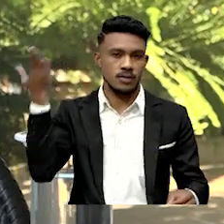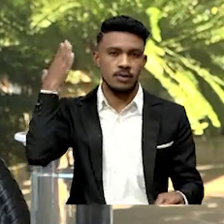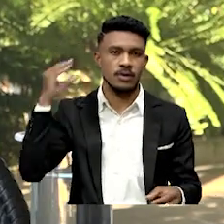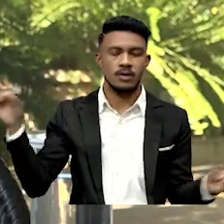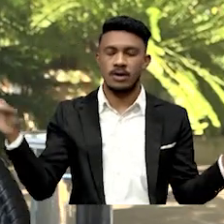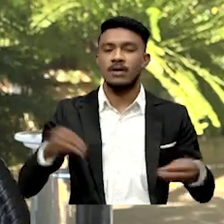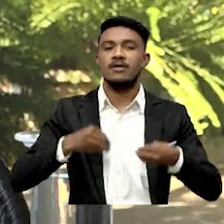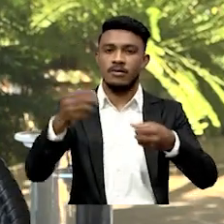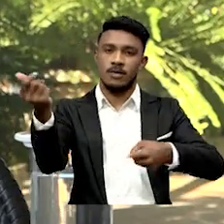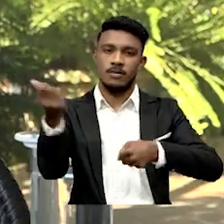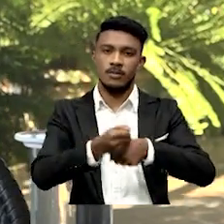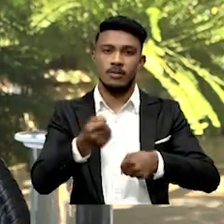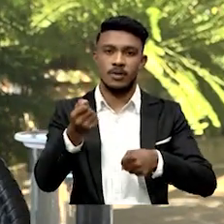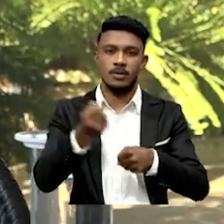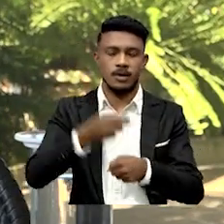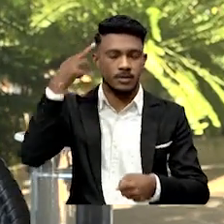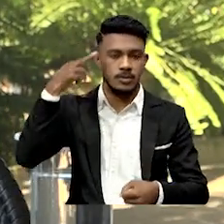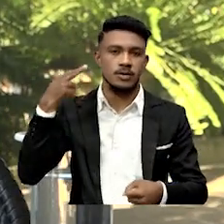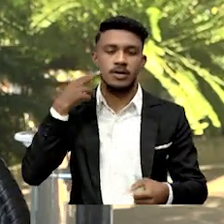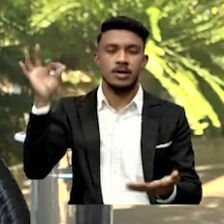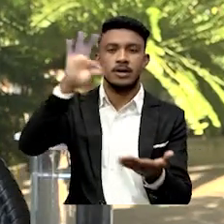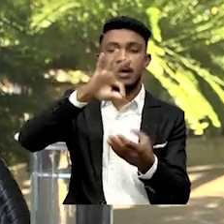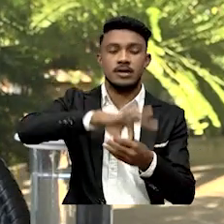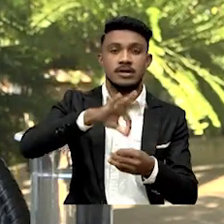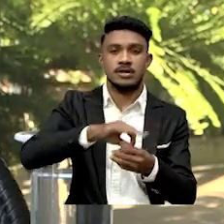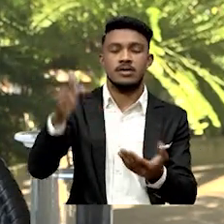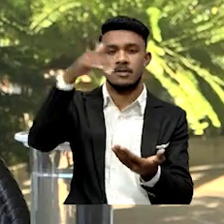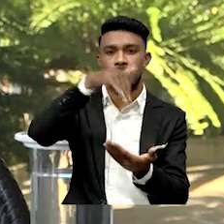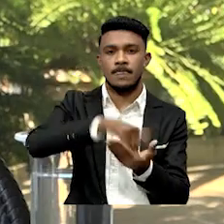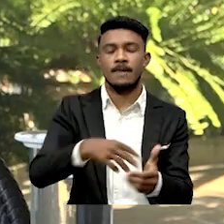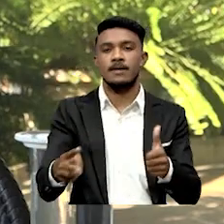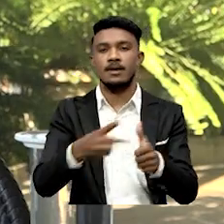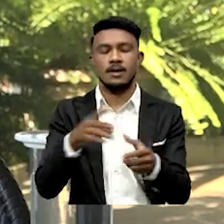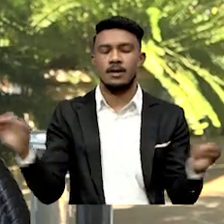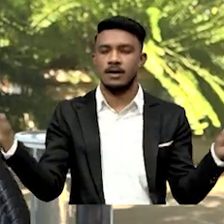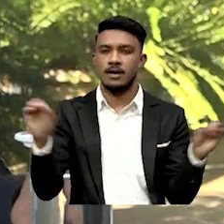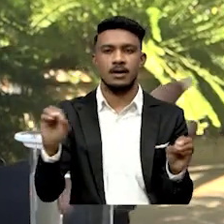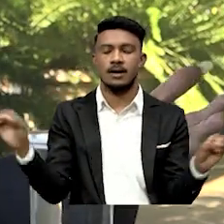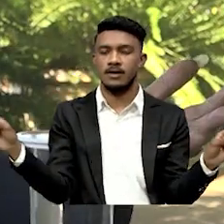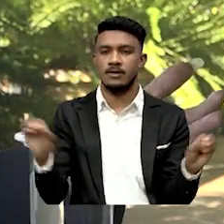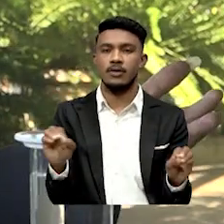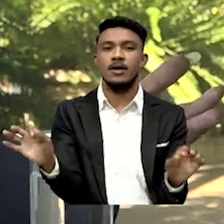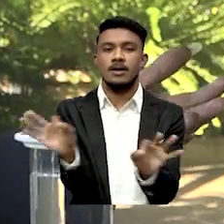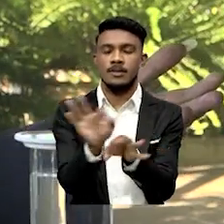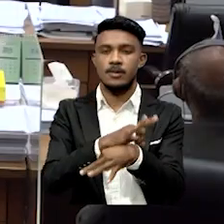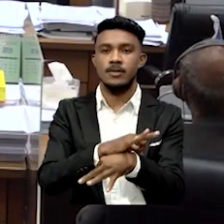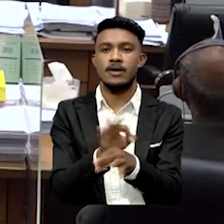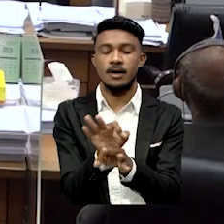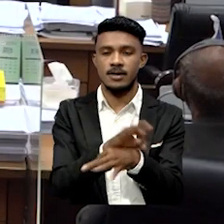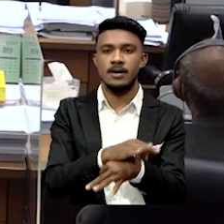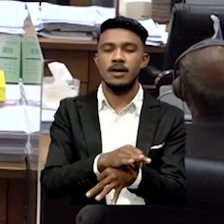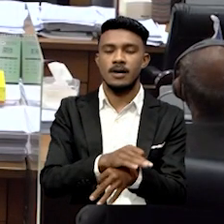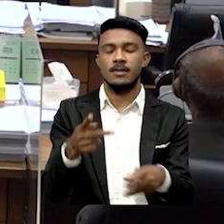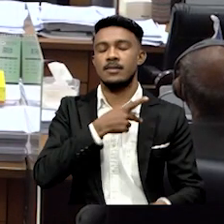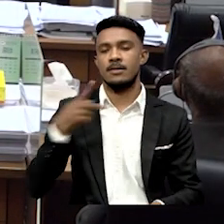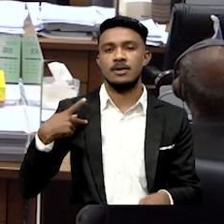Horta e eleição presidencial segunda volta, tamba la corre dissolve Parlamento Nacional. Taurak tuir, uang hira PLP fo apoio ba